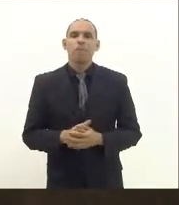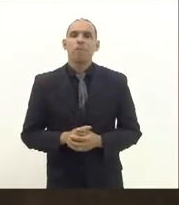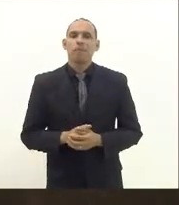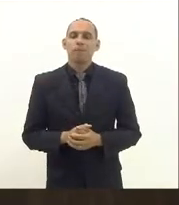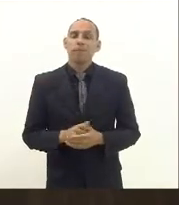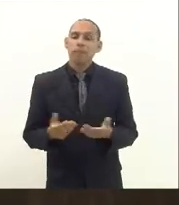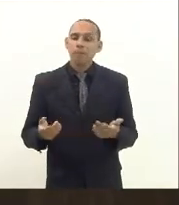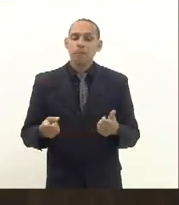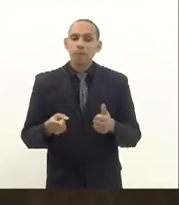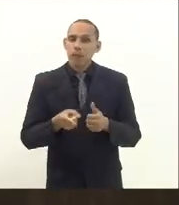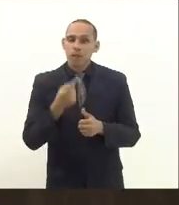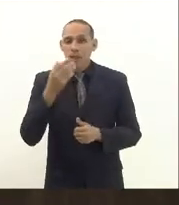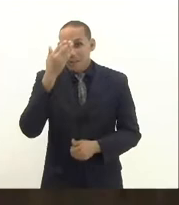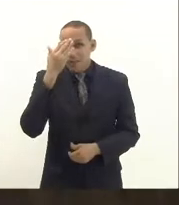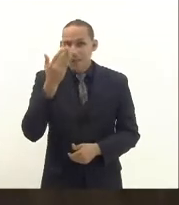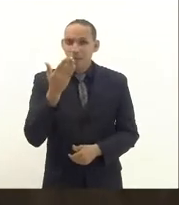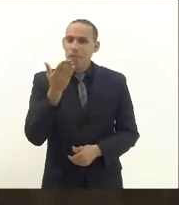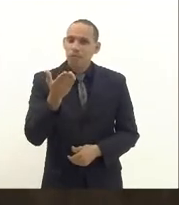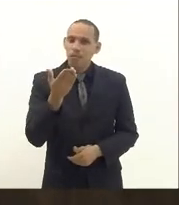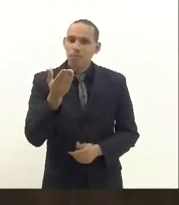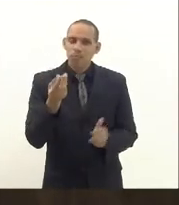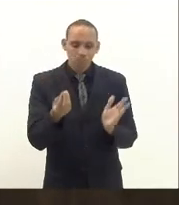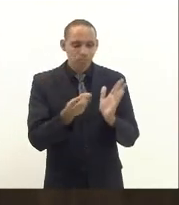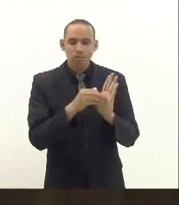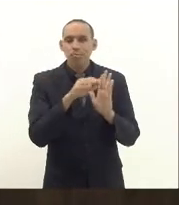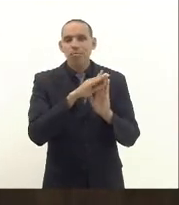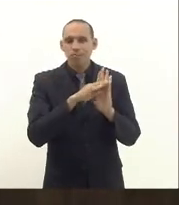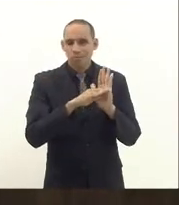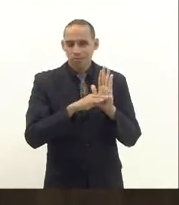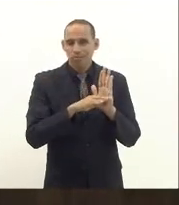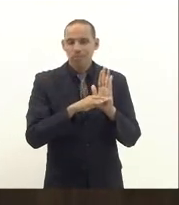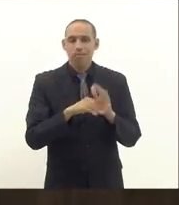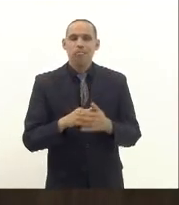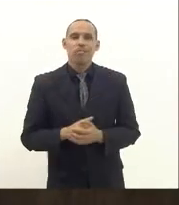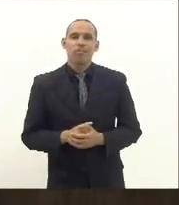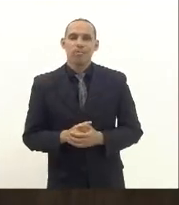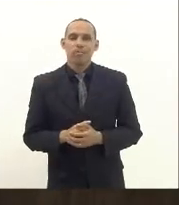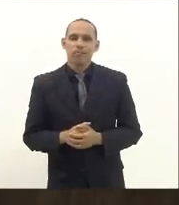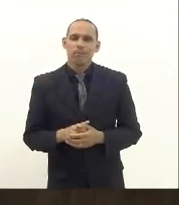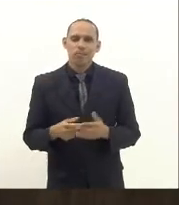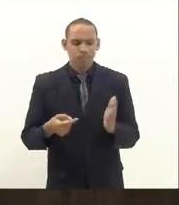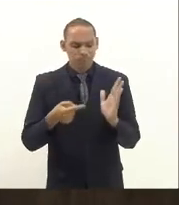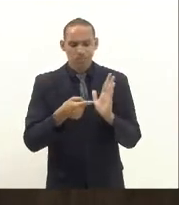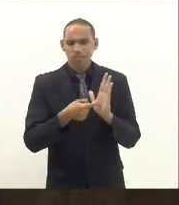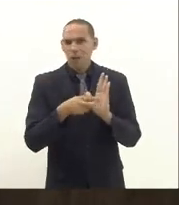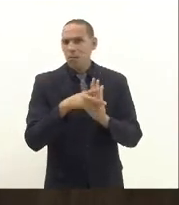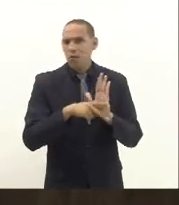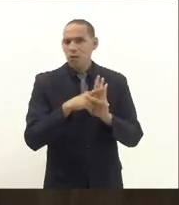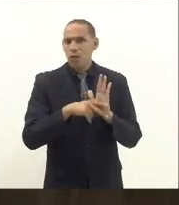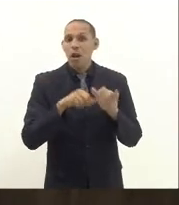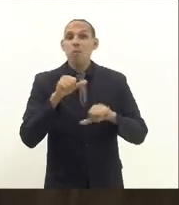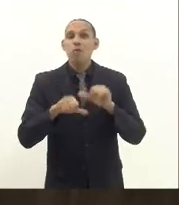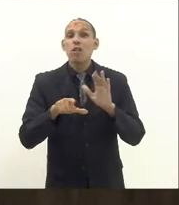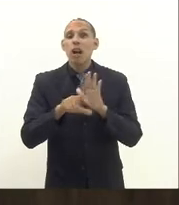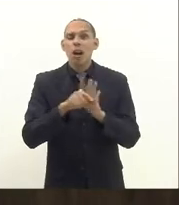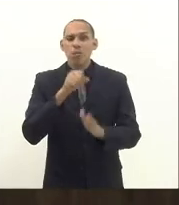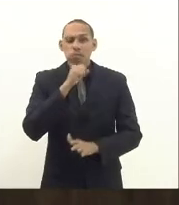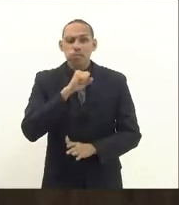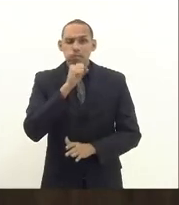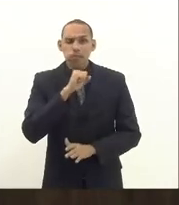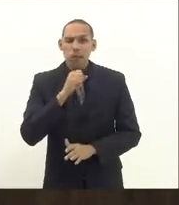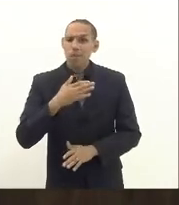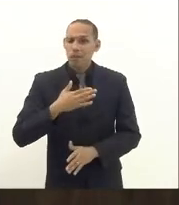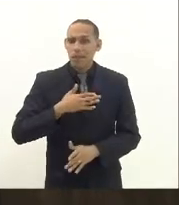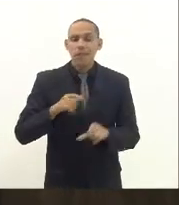seu presidente primeiro agradecer que vossa excelência pois em Pauta e dizer que esse projeto modifica uma lei antiga